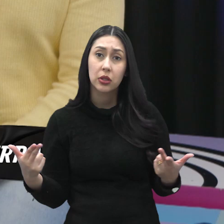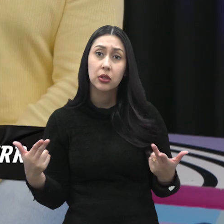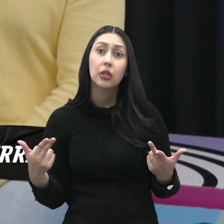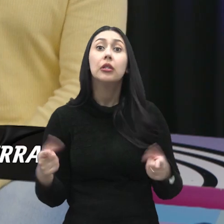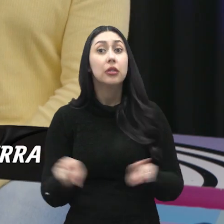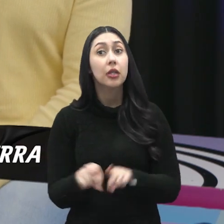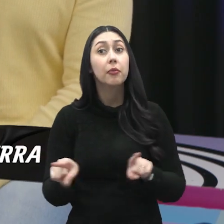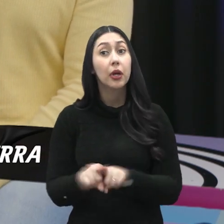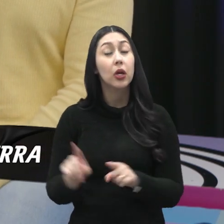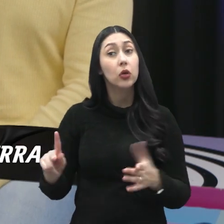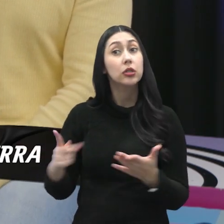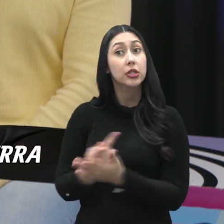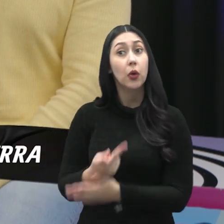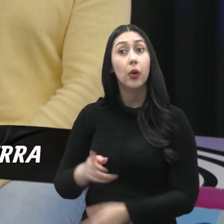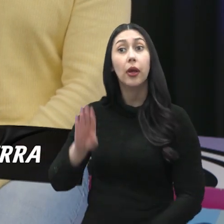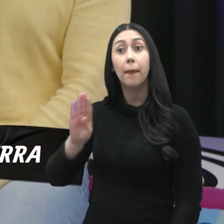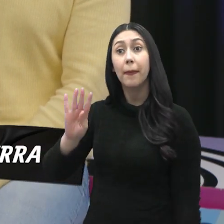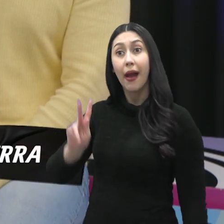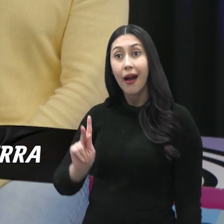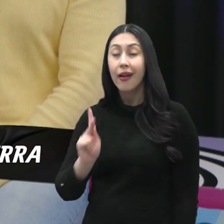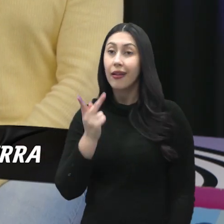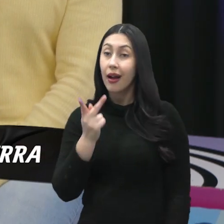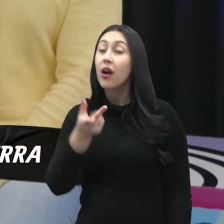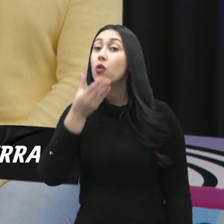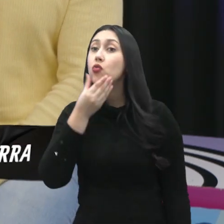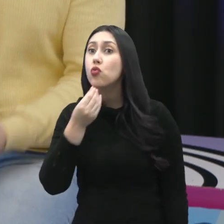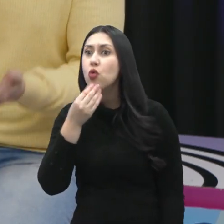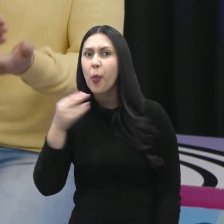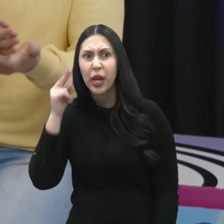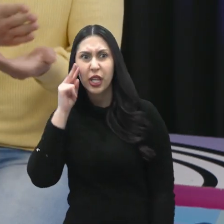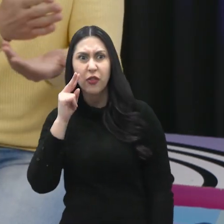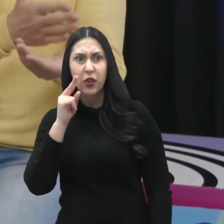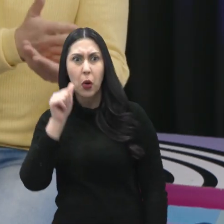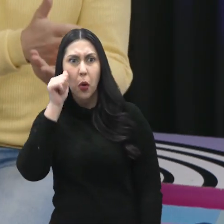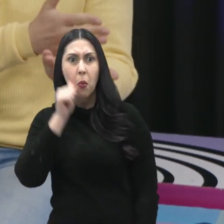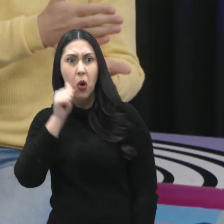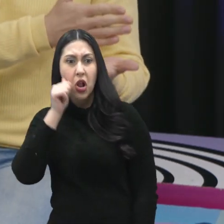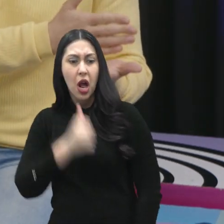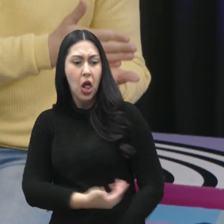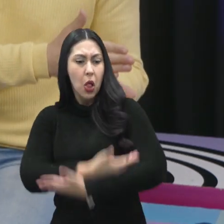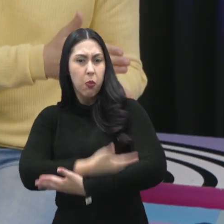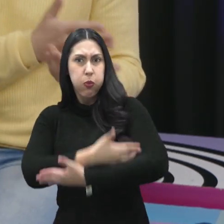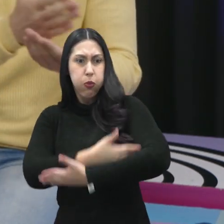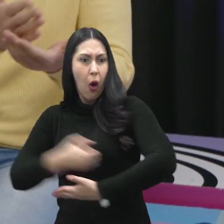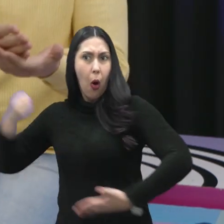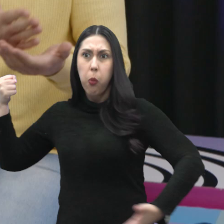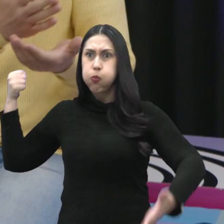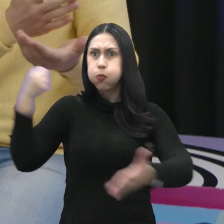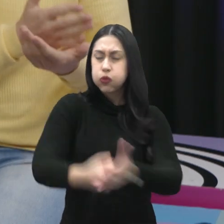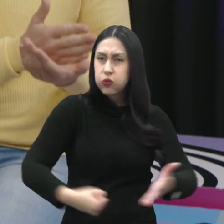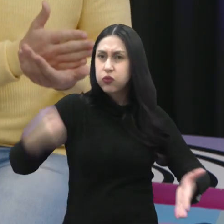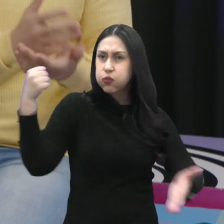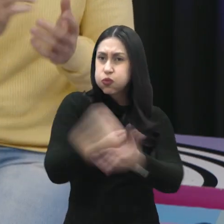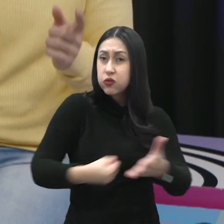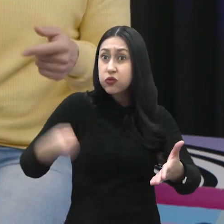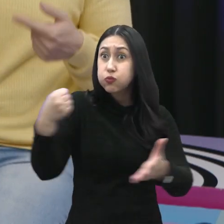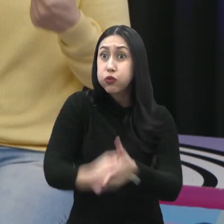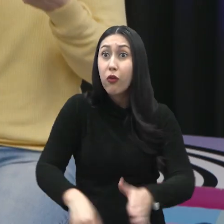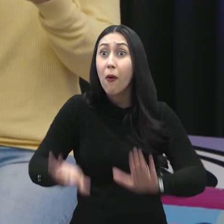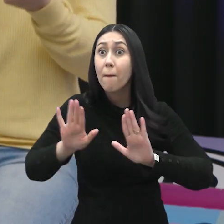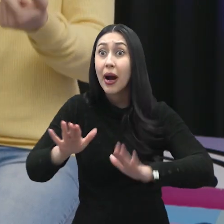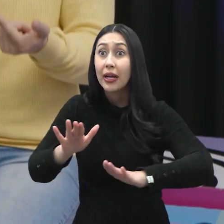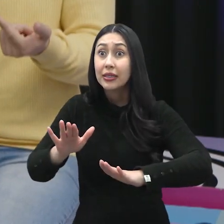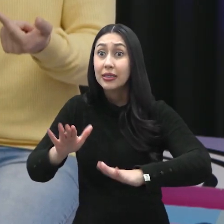isso. Aconteceu, inclusive, em Belo Horizonte, aquele caso, né, de um homem que chegou a agredir um bebê de verdade no colo da mãe, porque